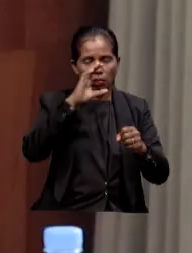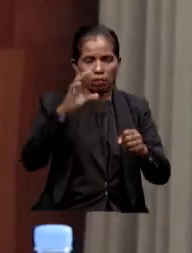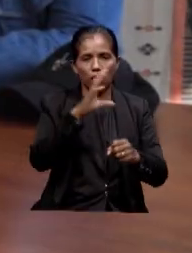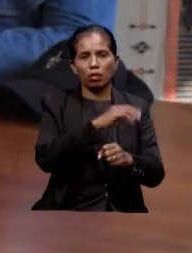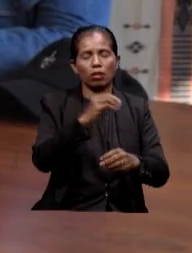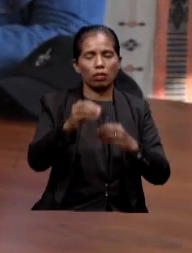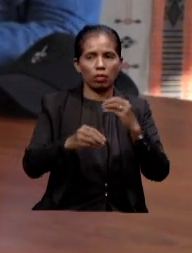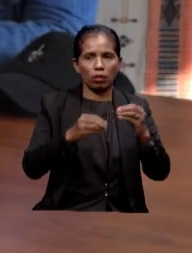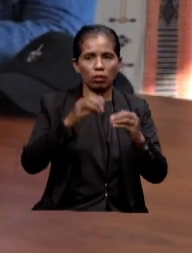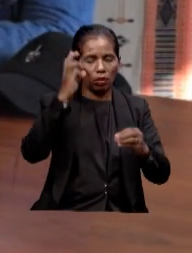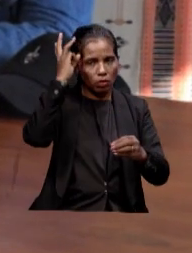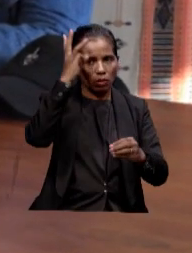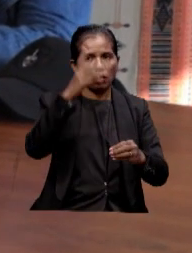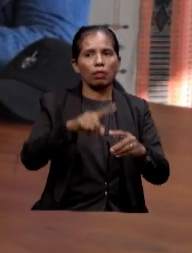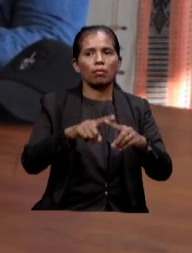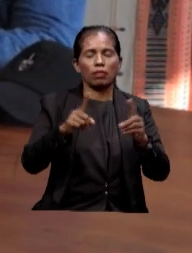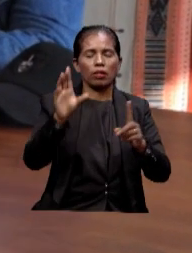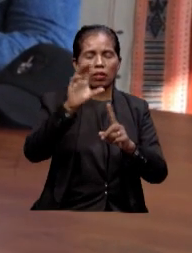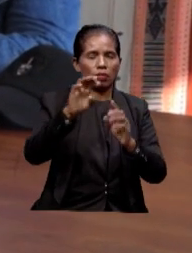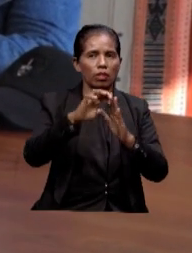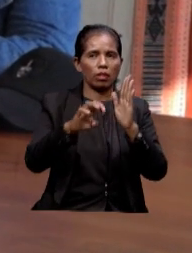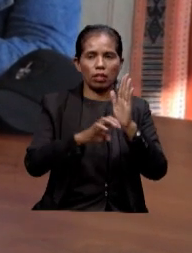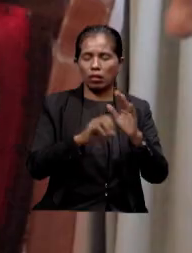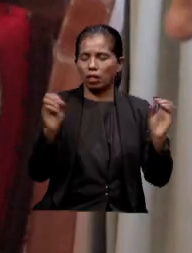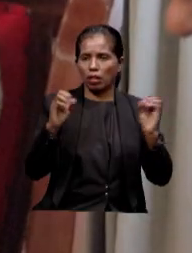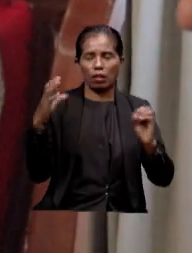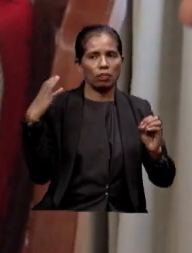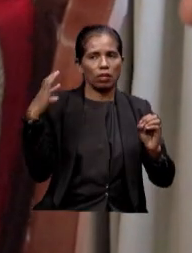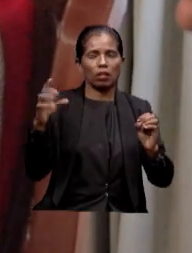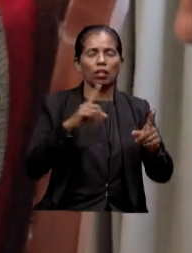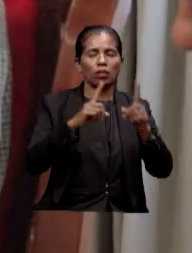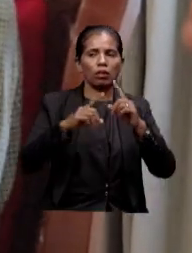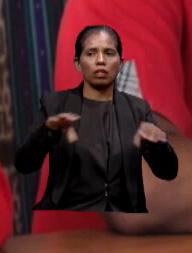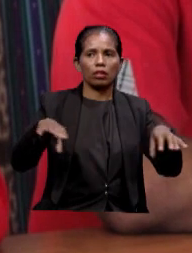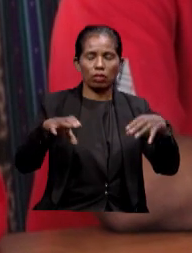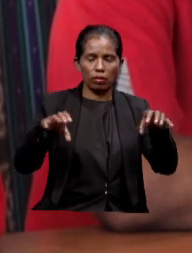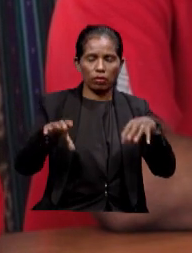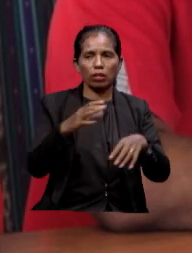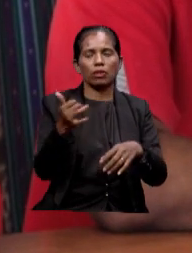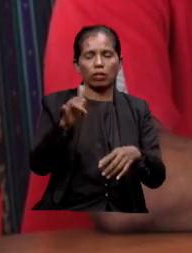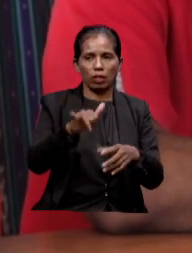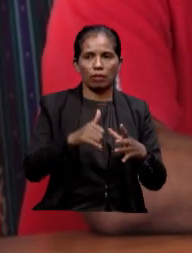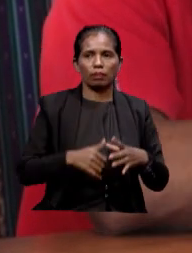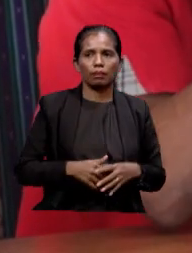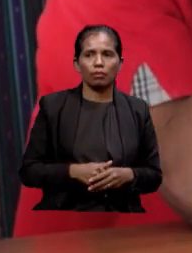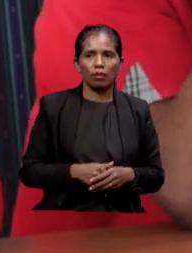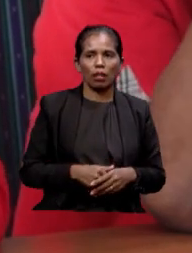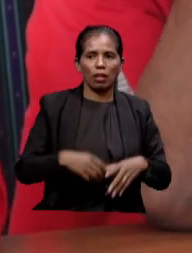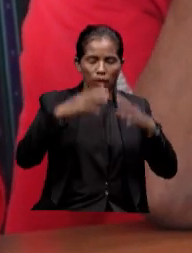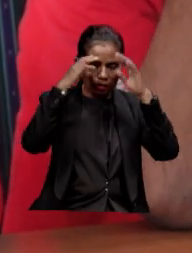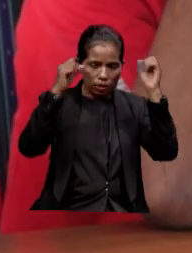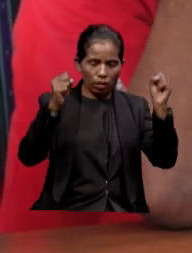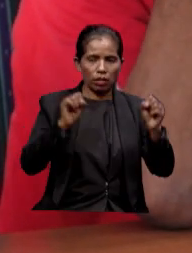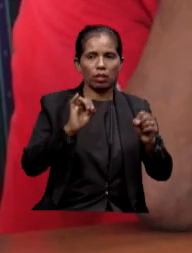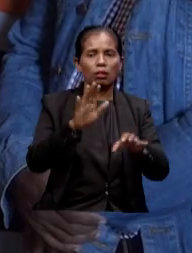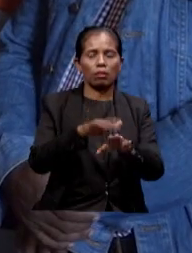ba preocupação refere, mai be sefe estado la ia competência atu interven serviço órgão judicial nian. Presidente republika imbolu mai